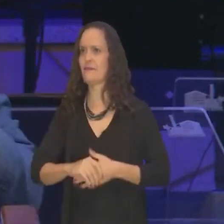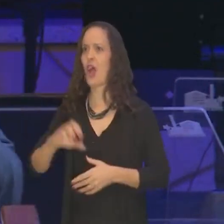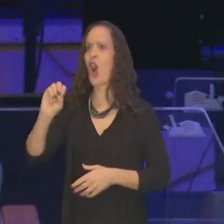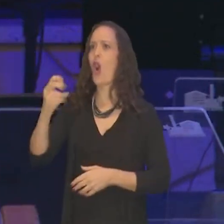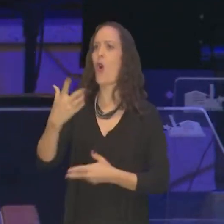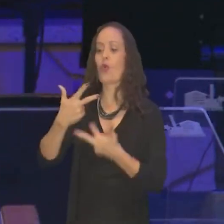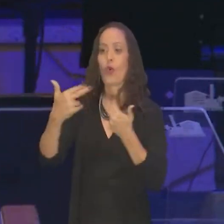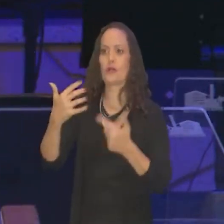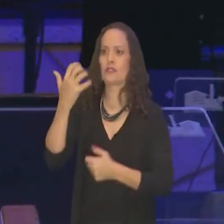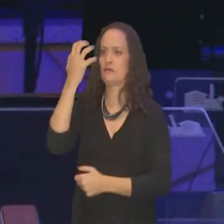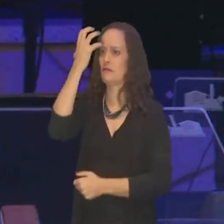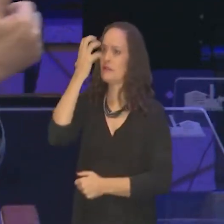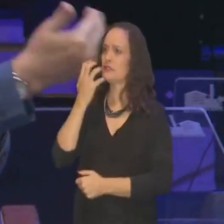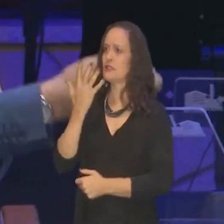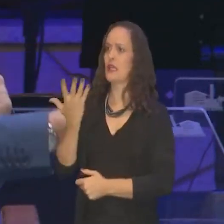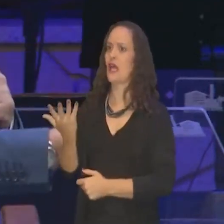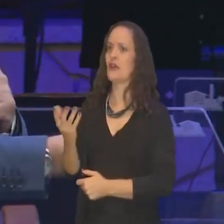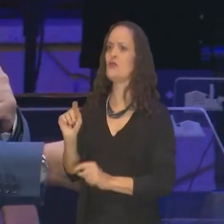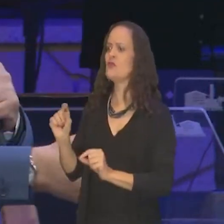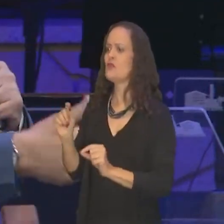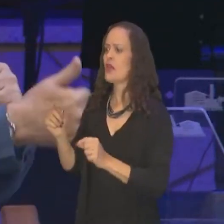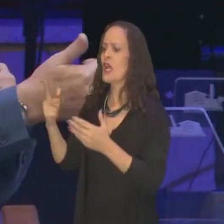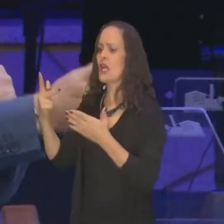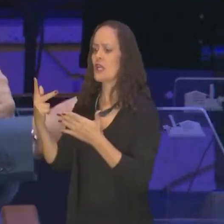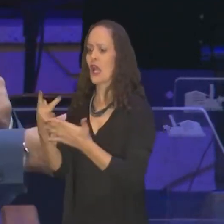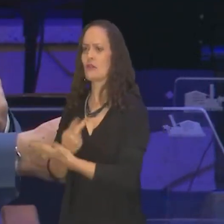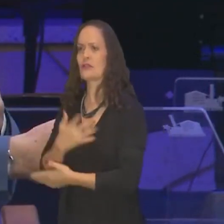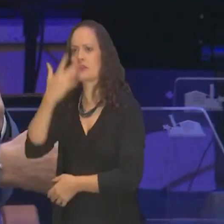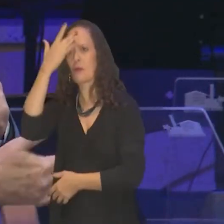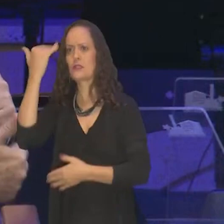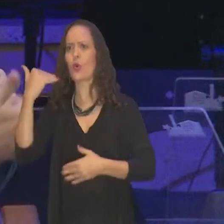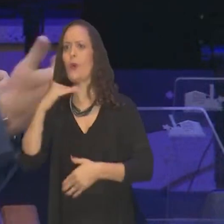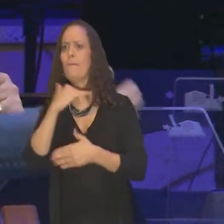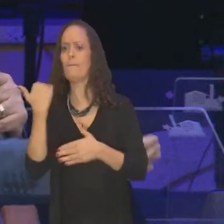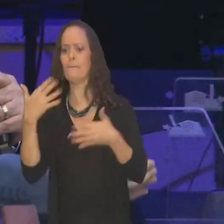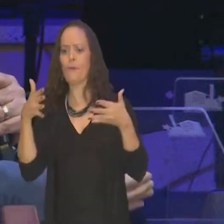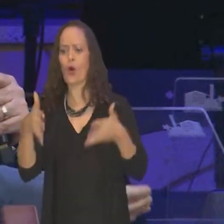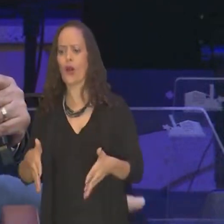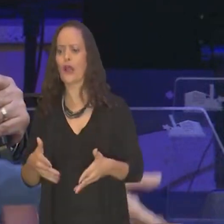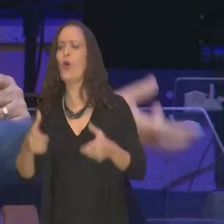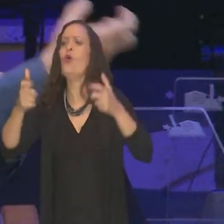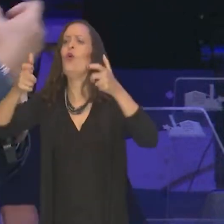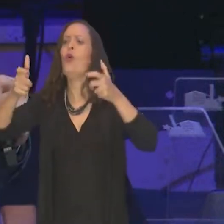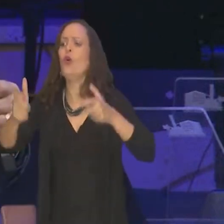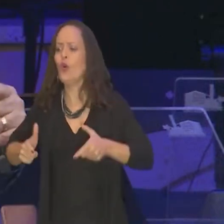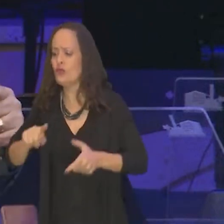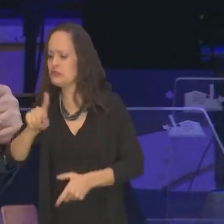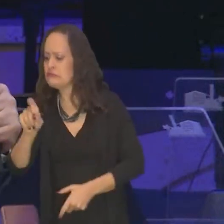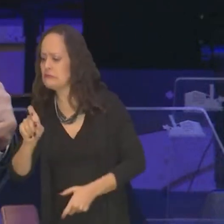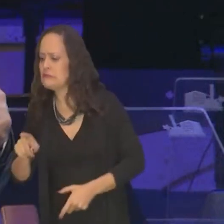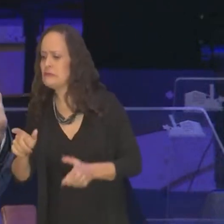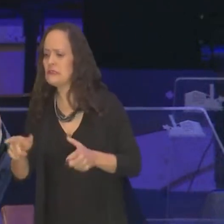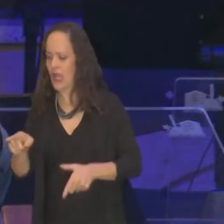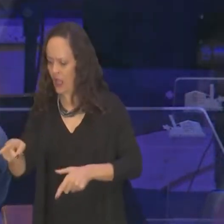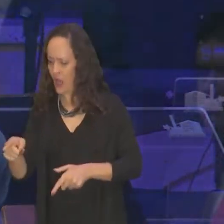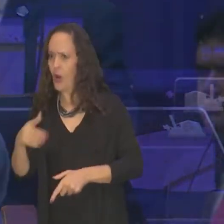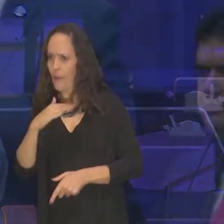por exemplo, querer saber o que aconteceu com o defunto, com o morto, onde ele está, ele pode conversar